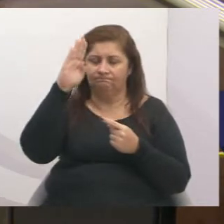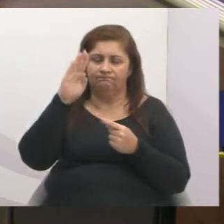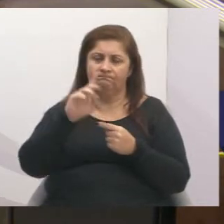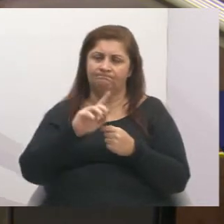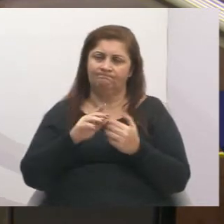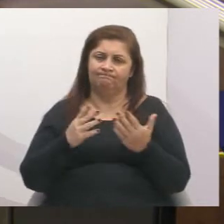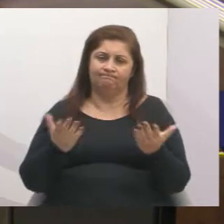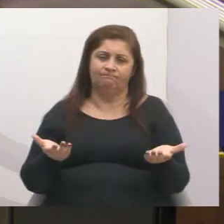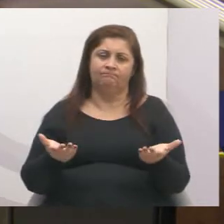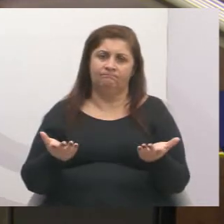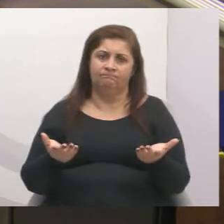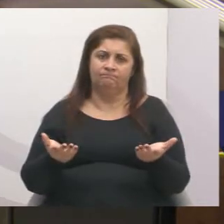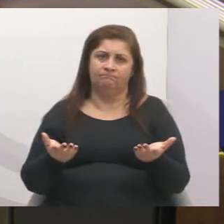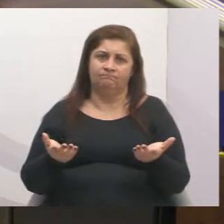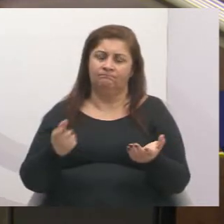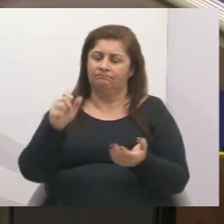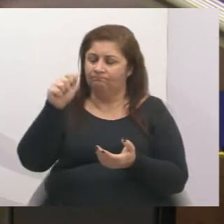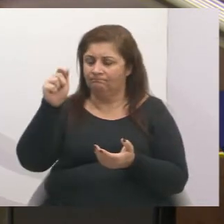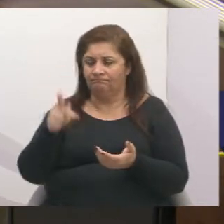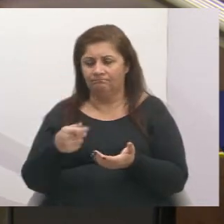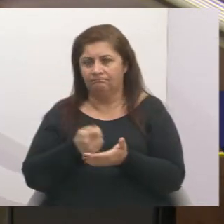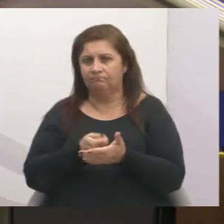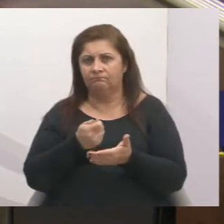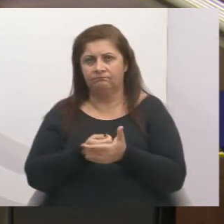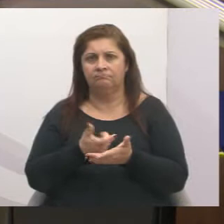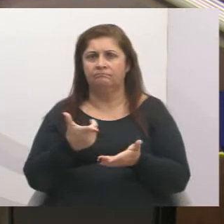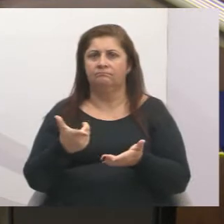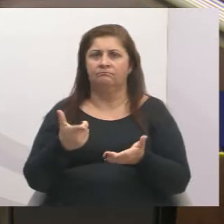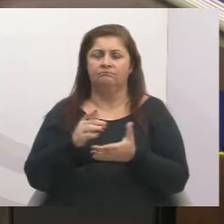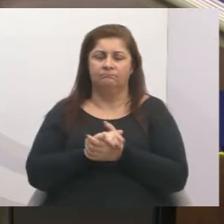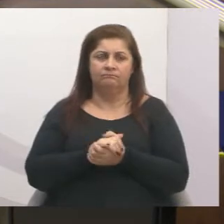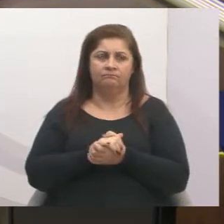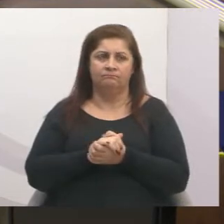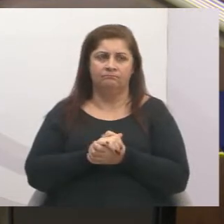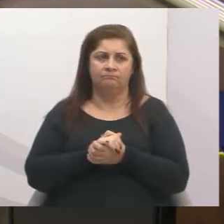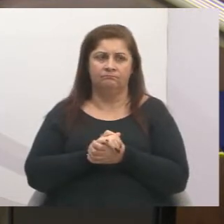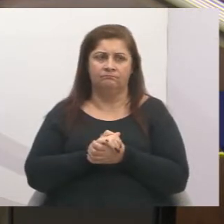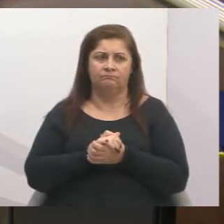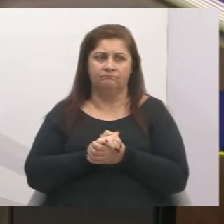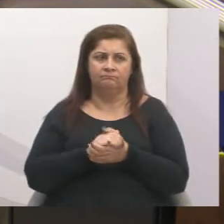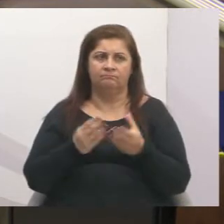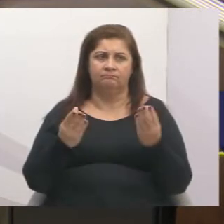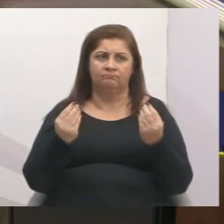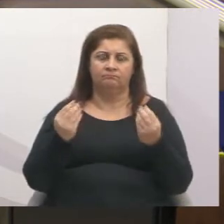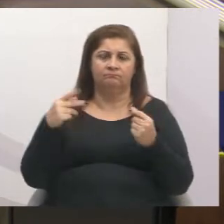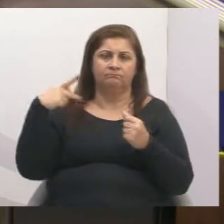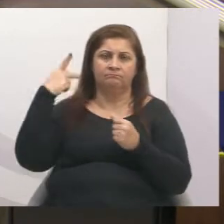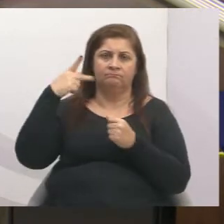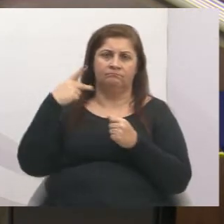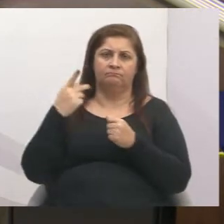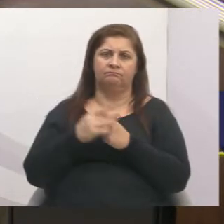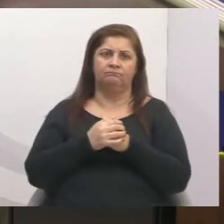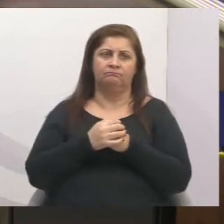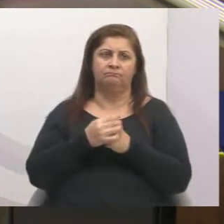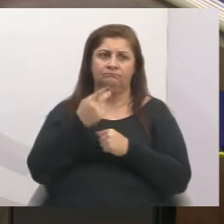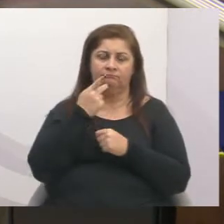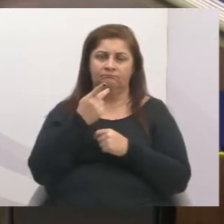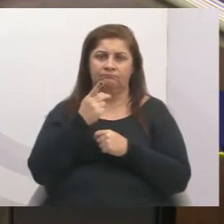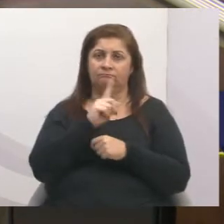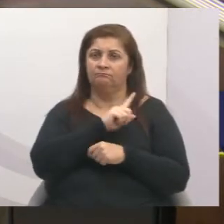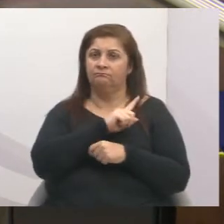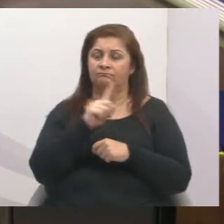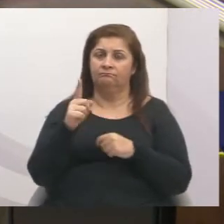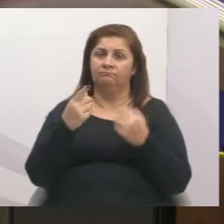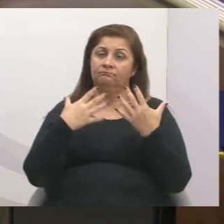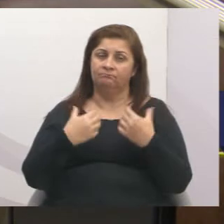evitamos, que é a contribuição de inativo, que muitos vereadores na primeira audiência colocaram que isso aqui não seria admitido,